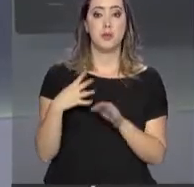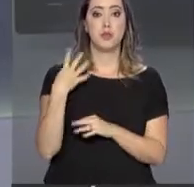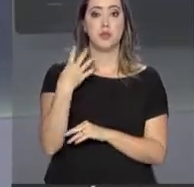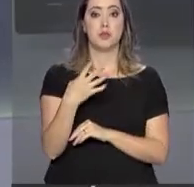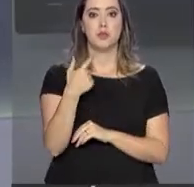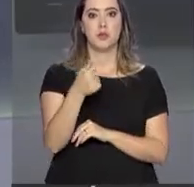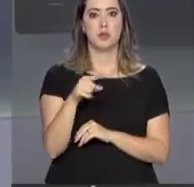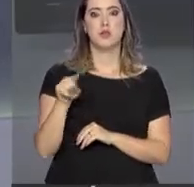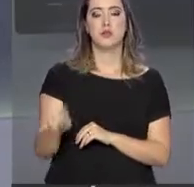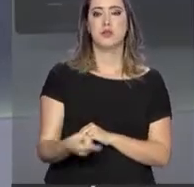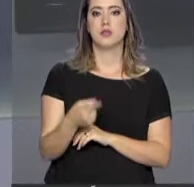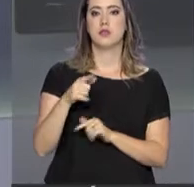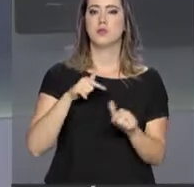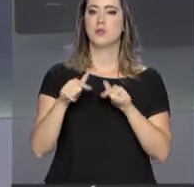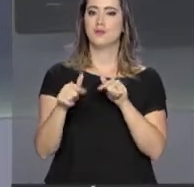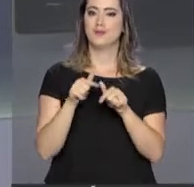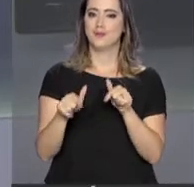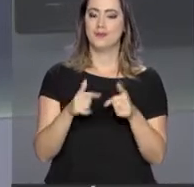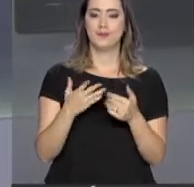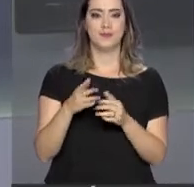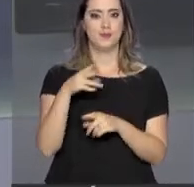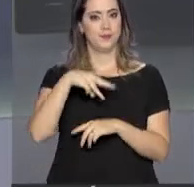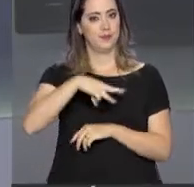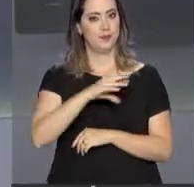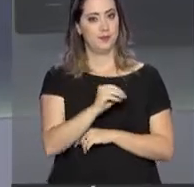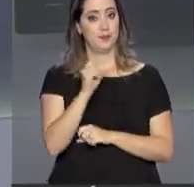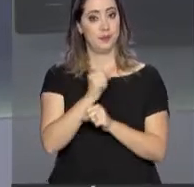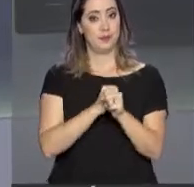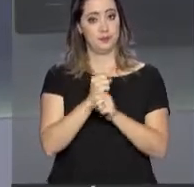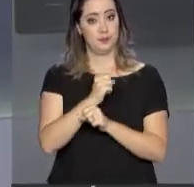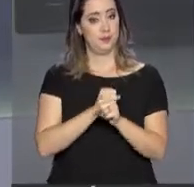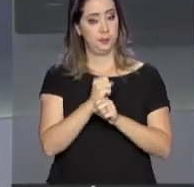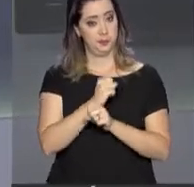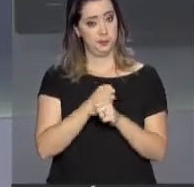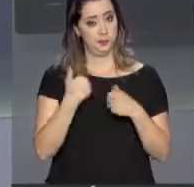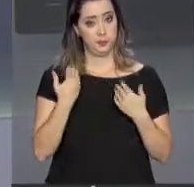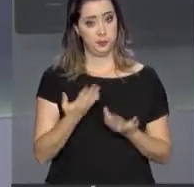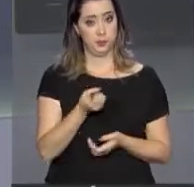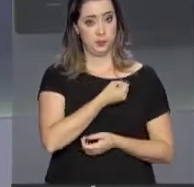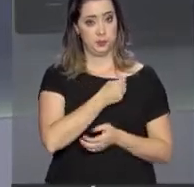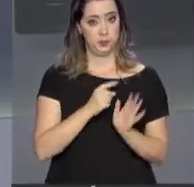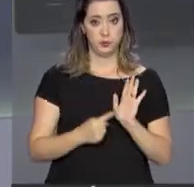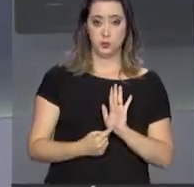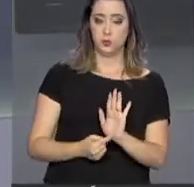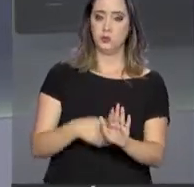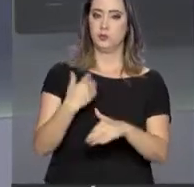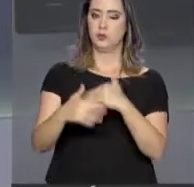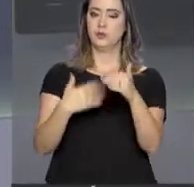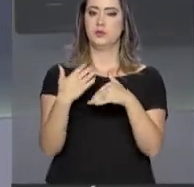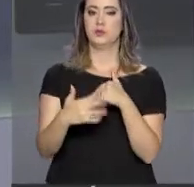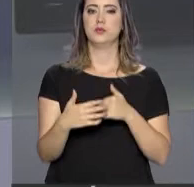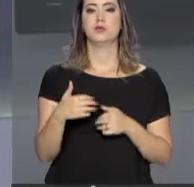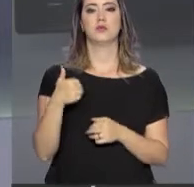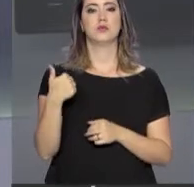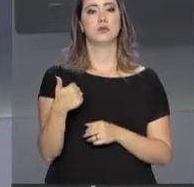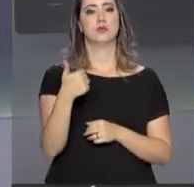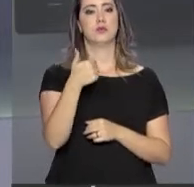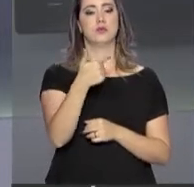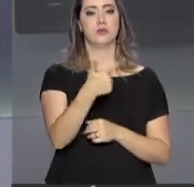47 mil vagas de trabalho em março deste ano segundo o sebrae os números mostram um crescimento de